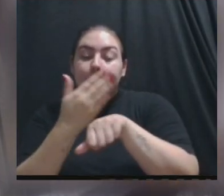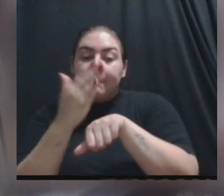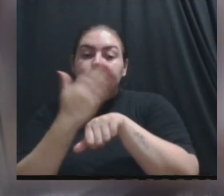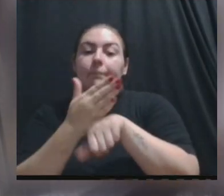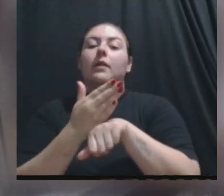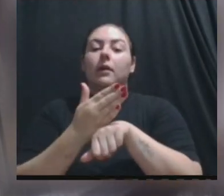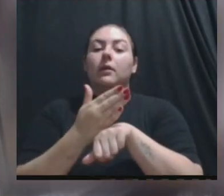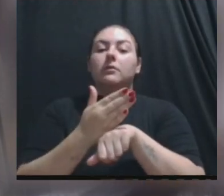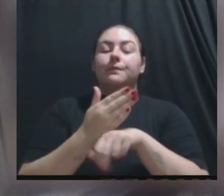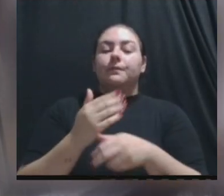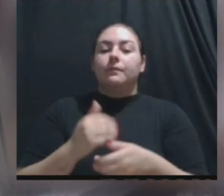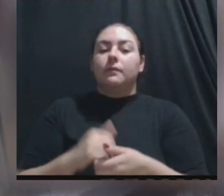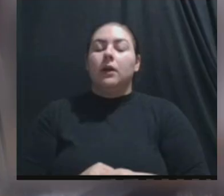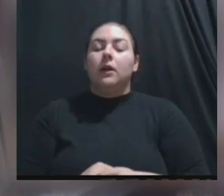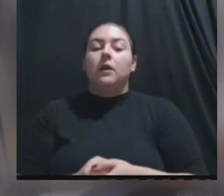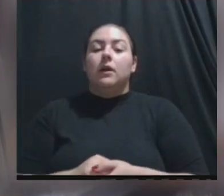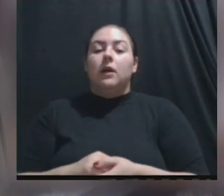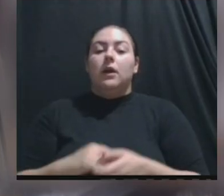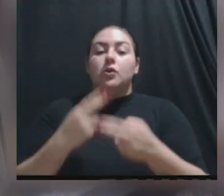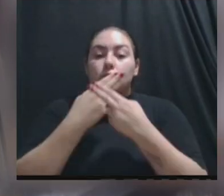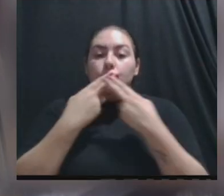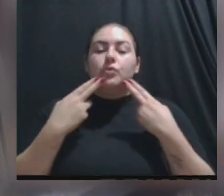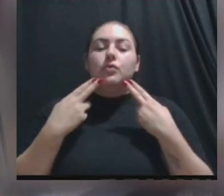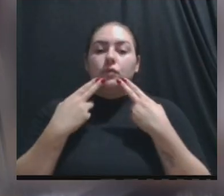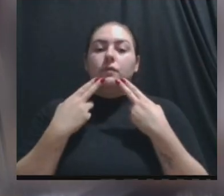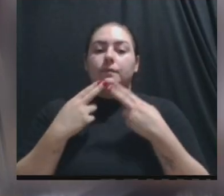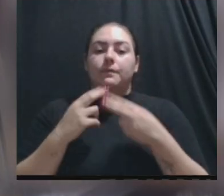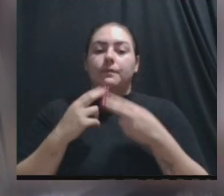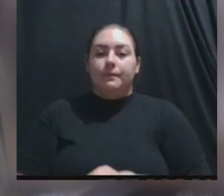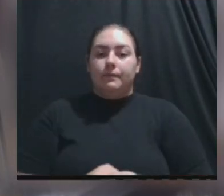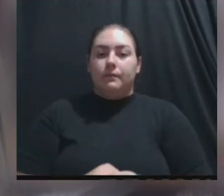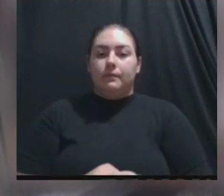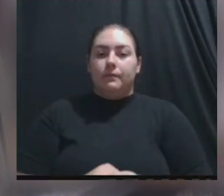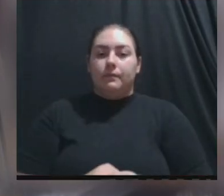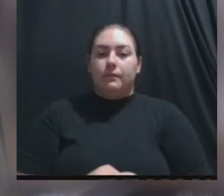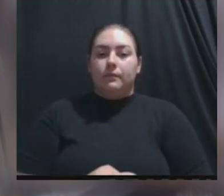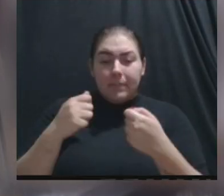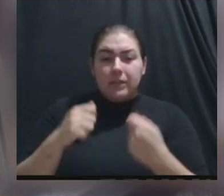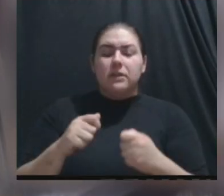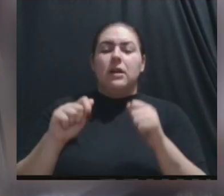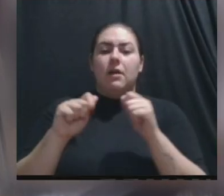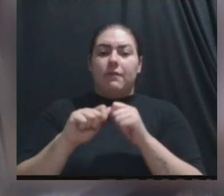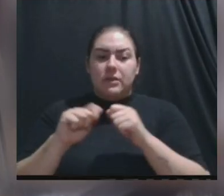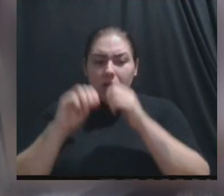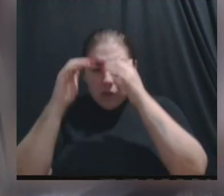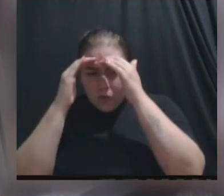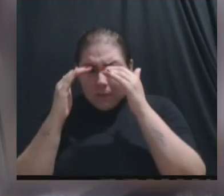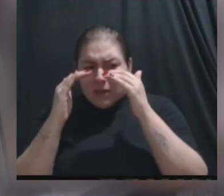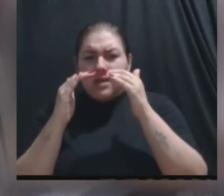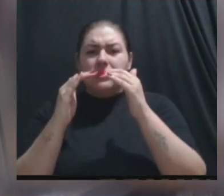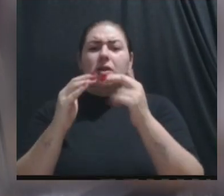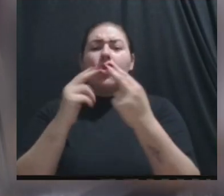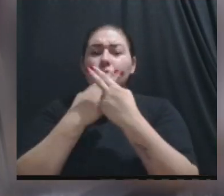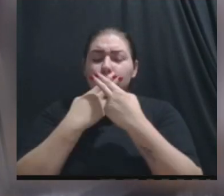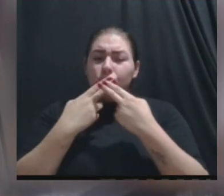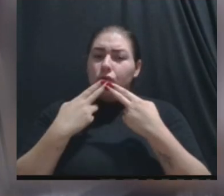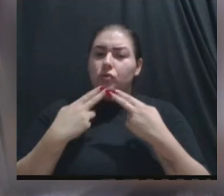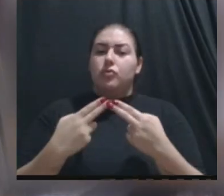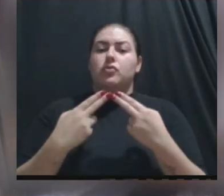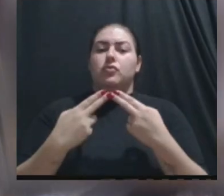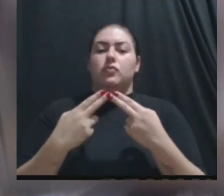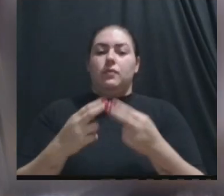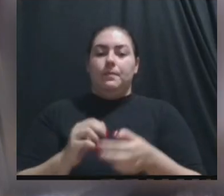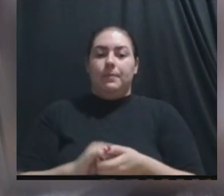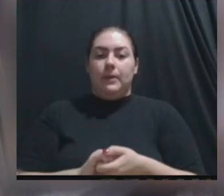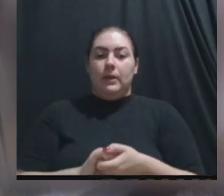aquele período, se aquele trabalhador precisar, né, fazer o seu jejum, né, e talvez alterar as tarefas,